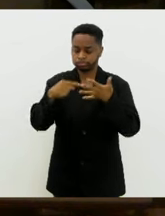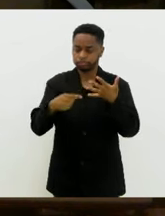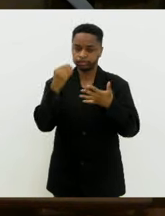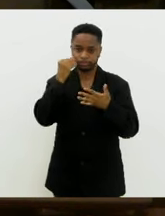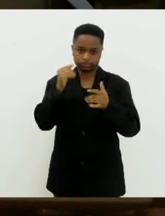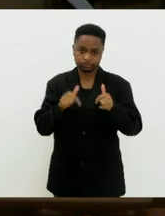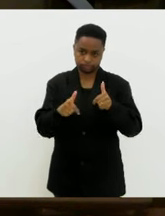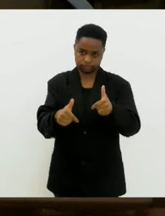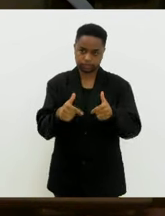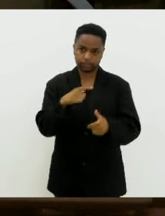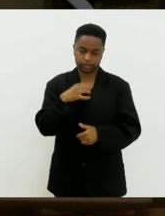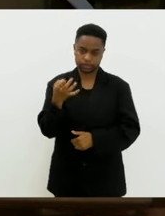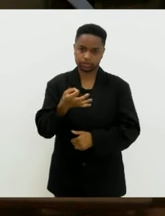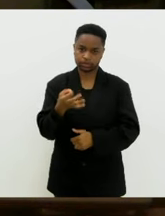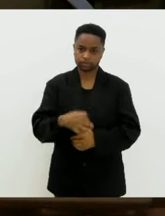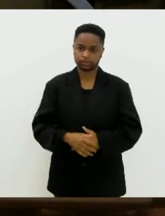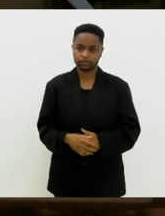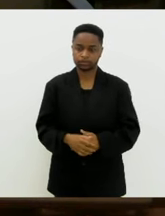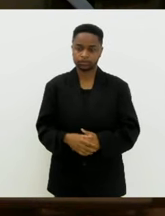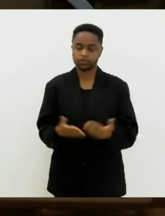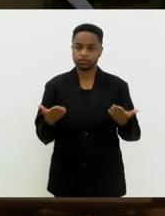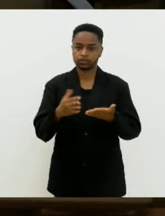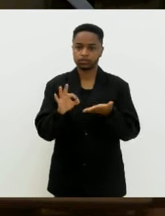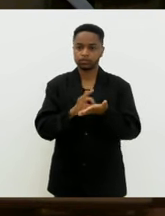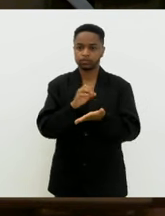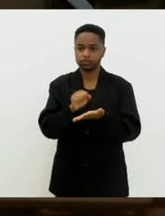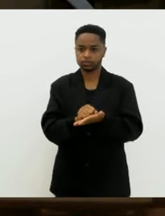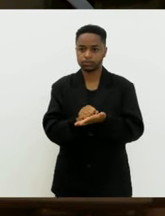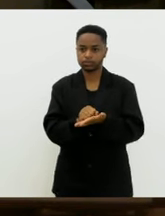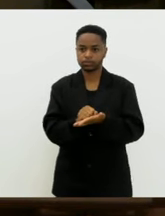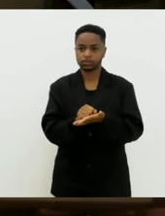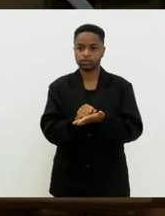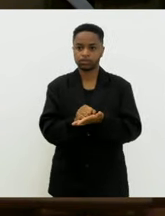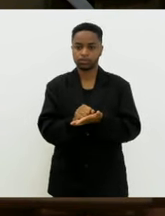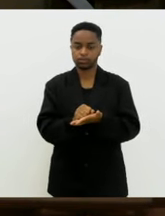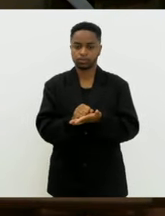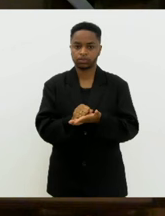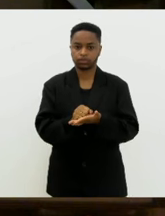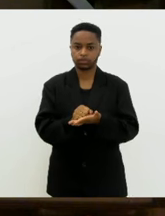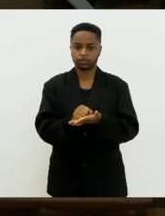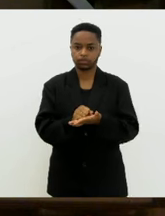com certeza. Próximo orador, inscrito,